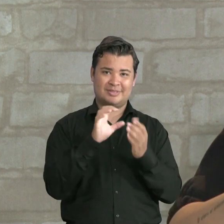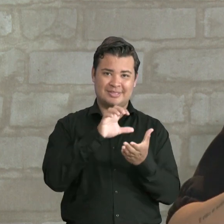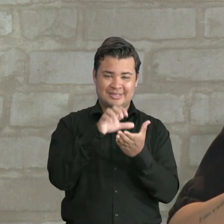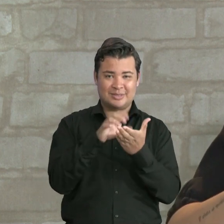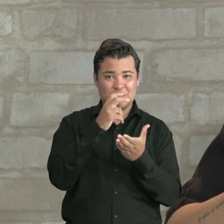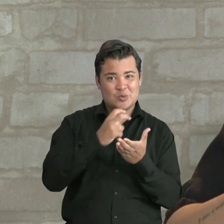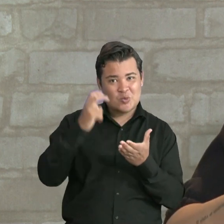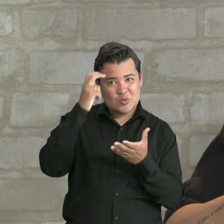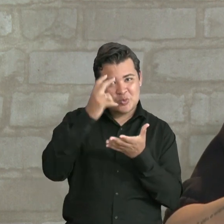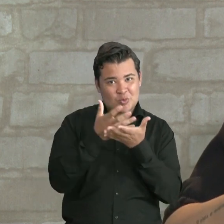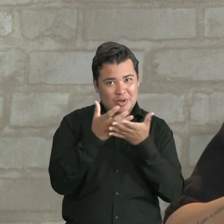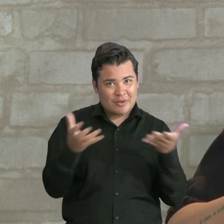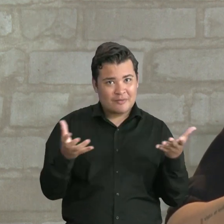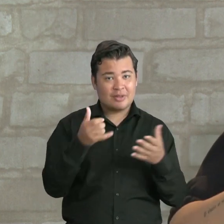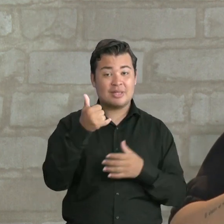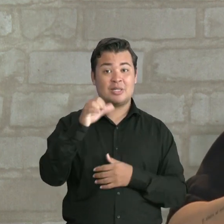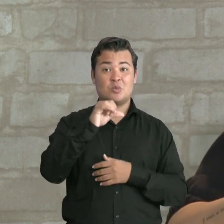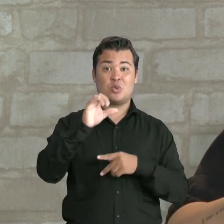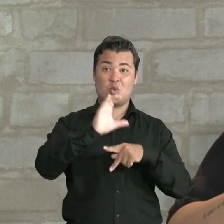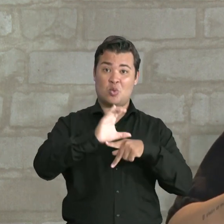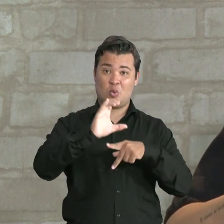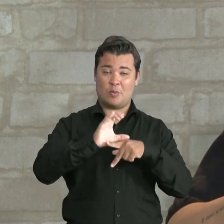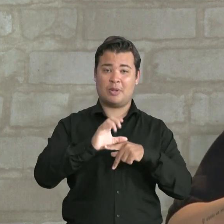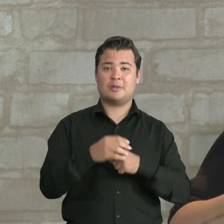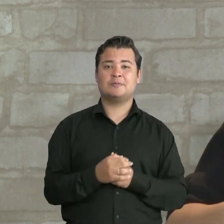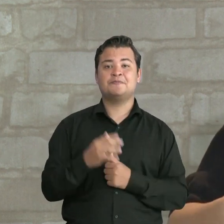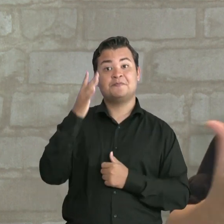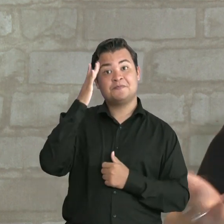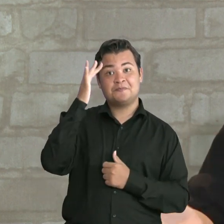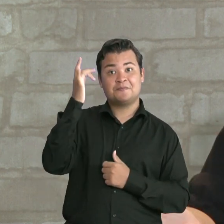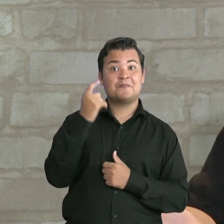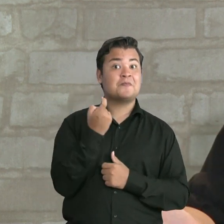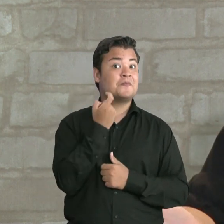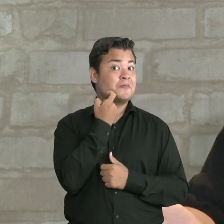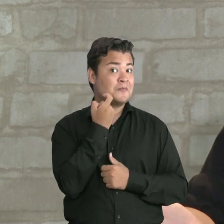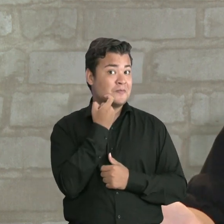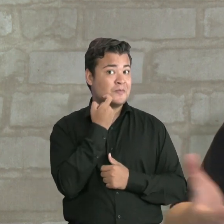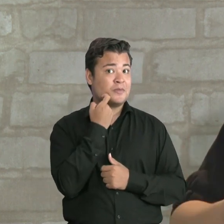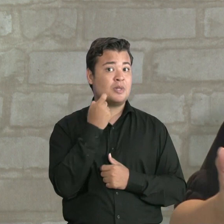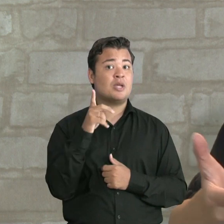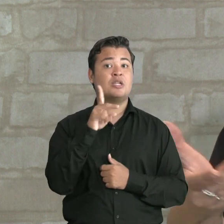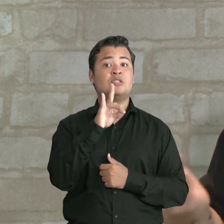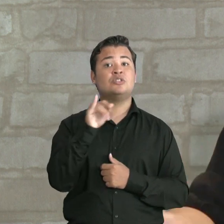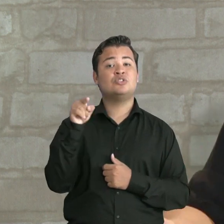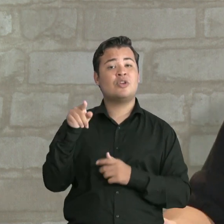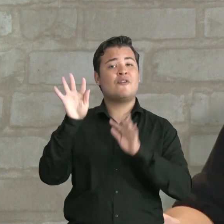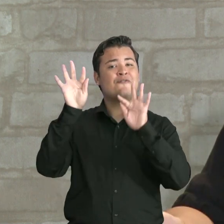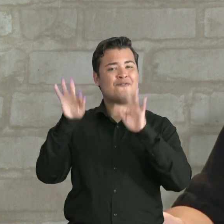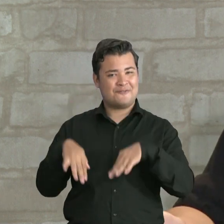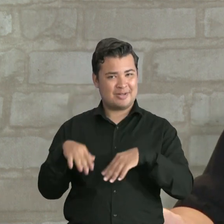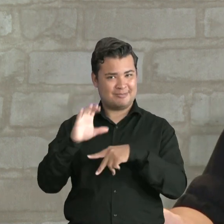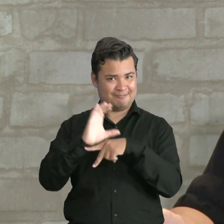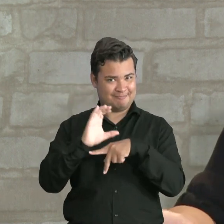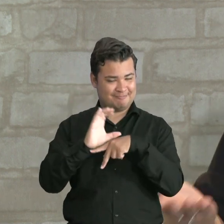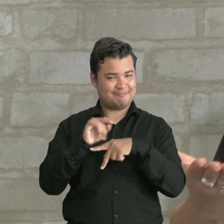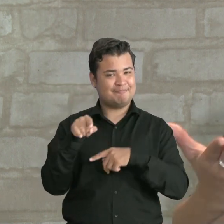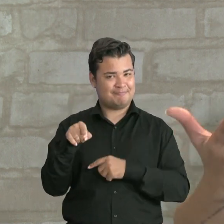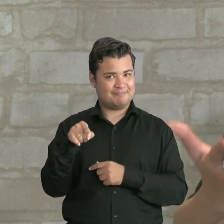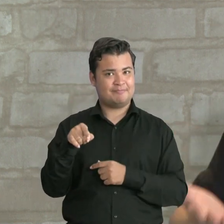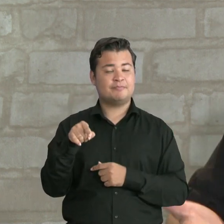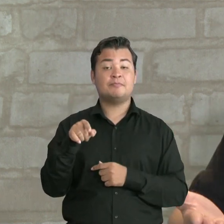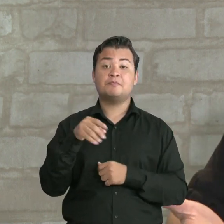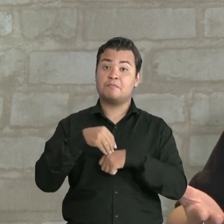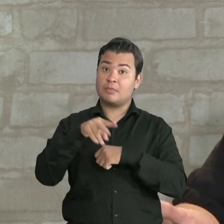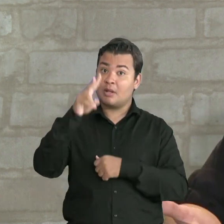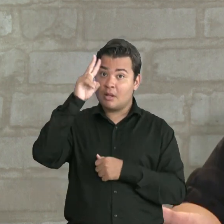no 19º Compex, UFG, amanhã, sexta-feira, o dia em que o Congresso finaliza as atividades.